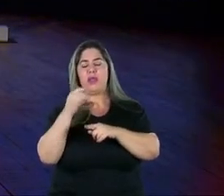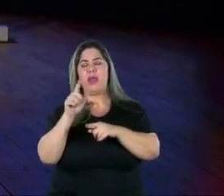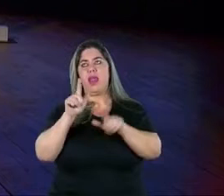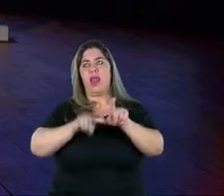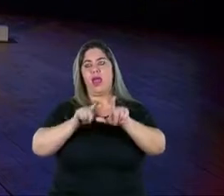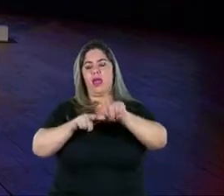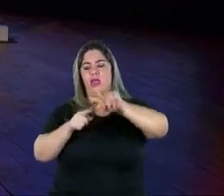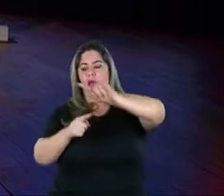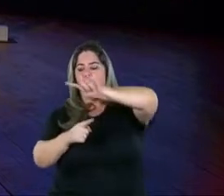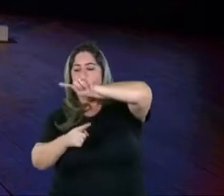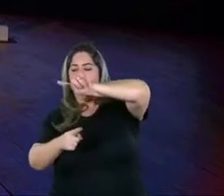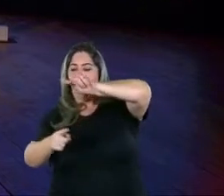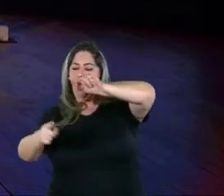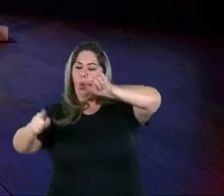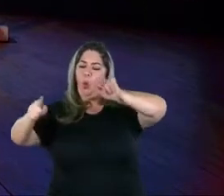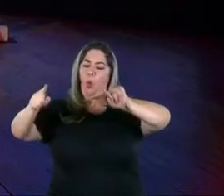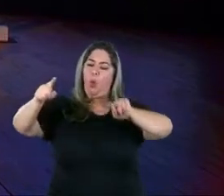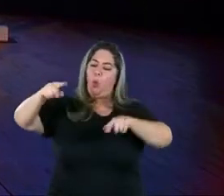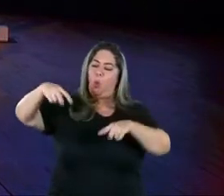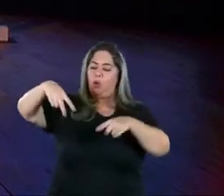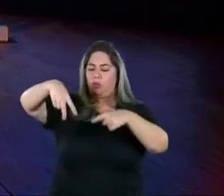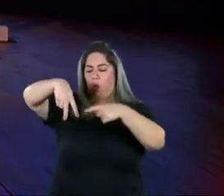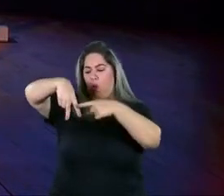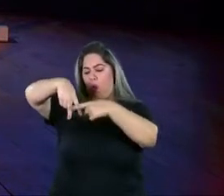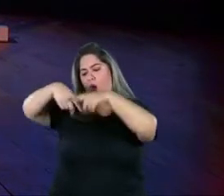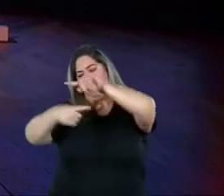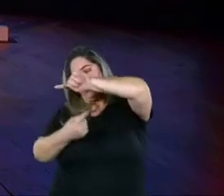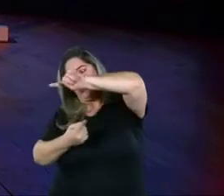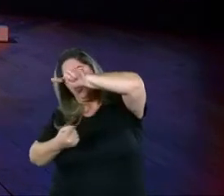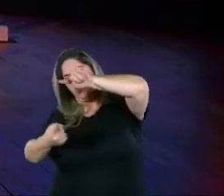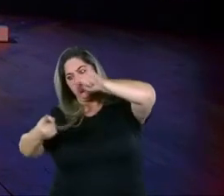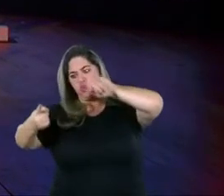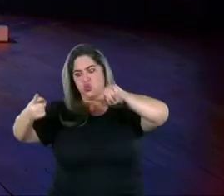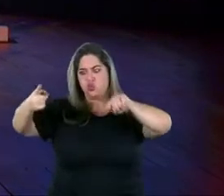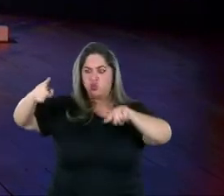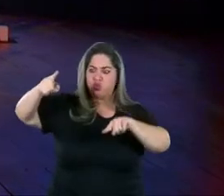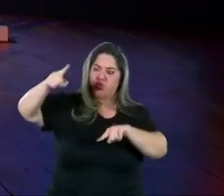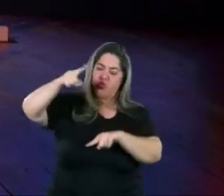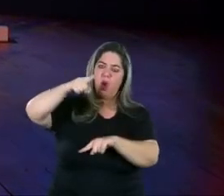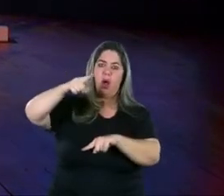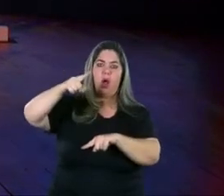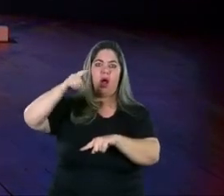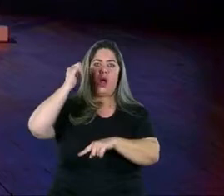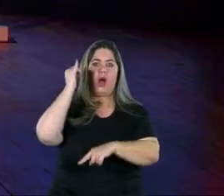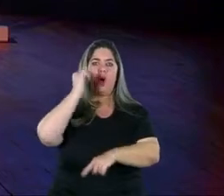letra pode transformar ela para contar a história de